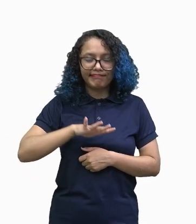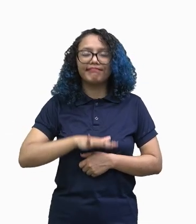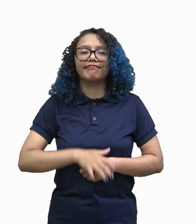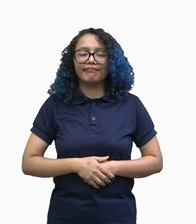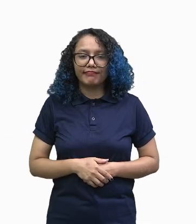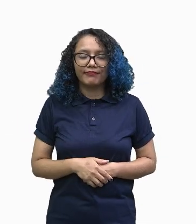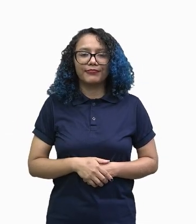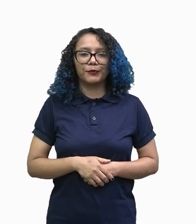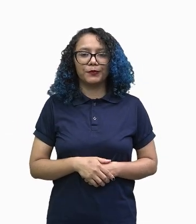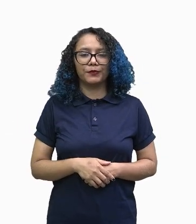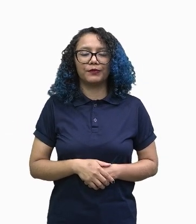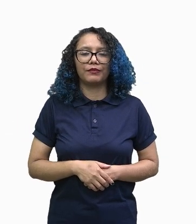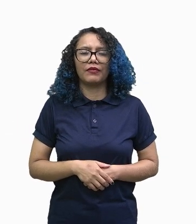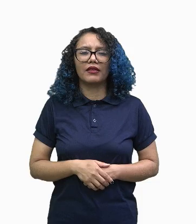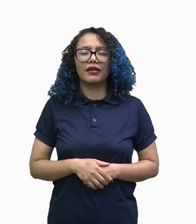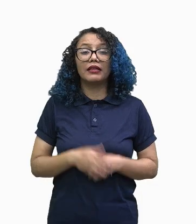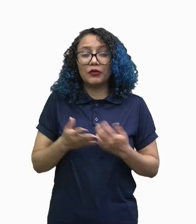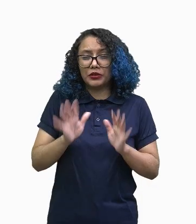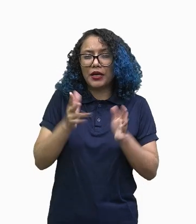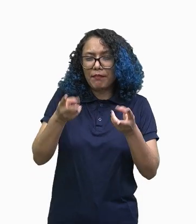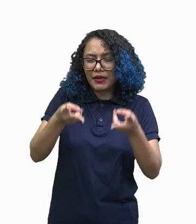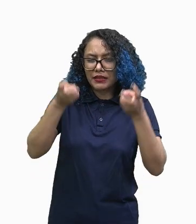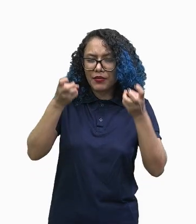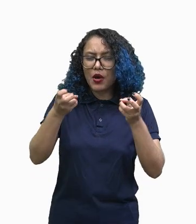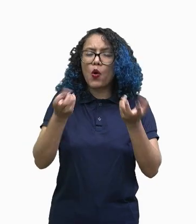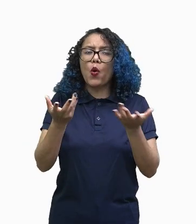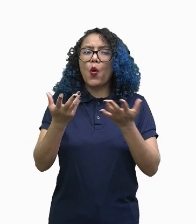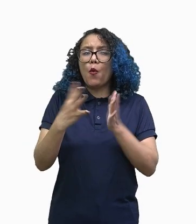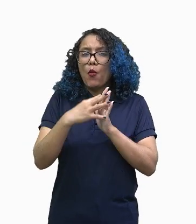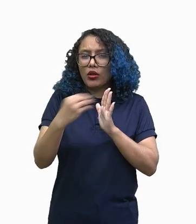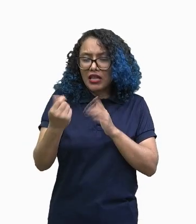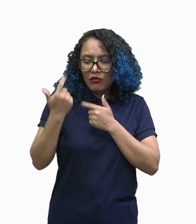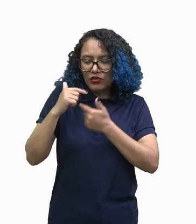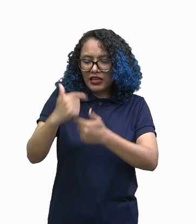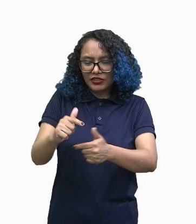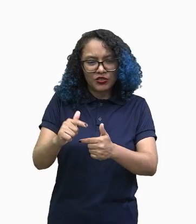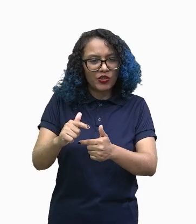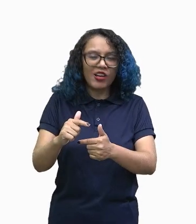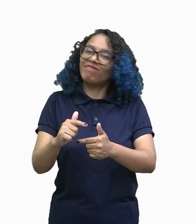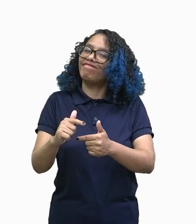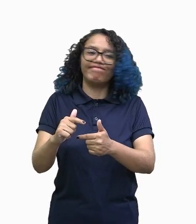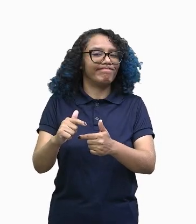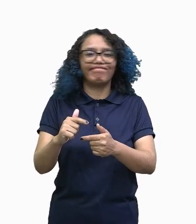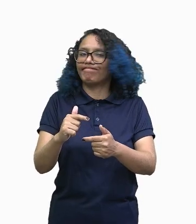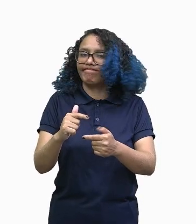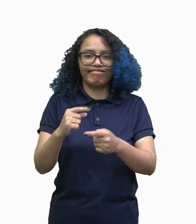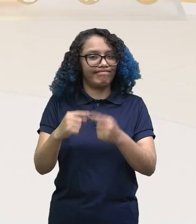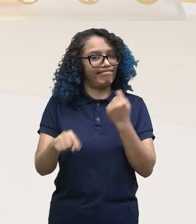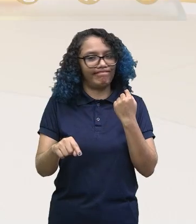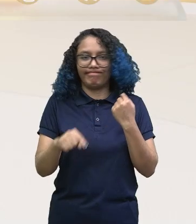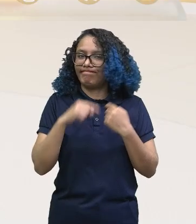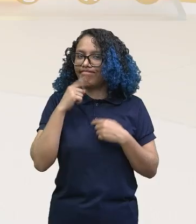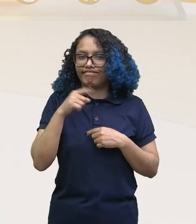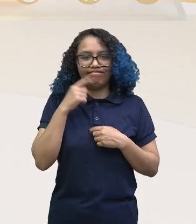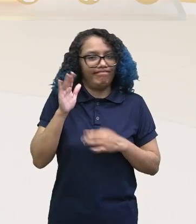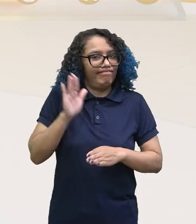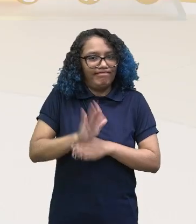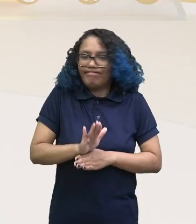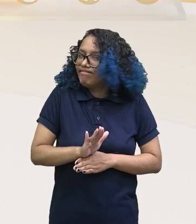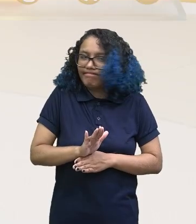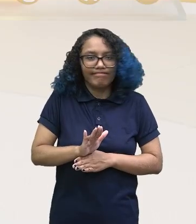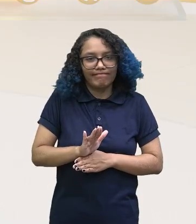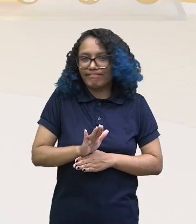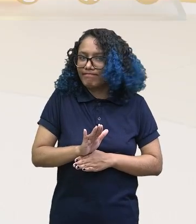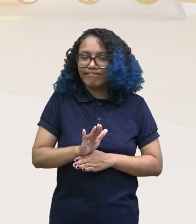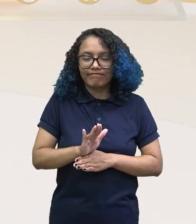E já percebemos, né, que o modelo tradicional de exploração não está resultando. Não está ajudando,